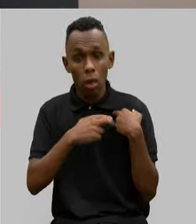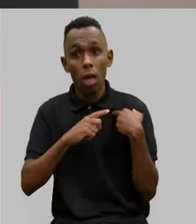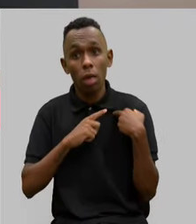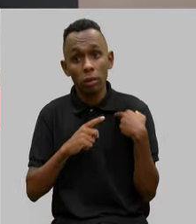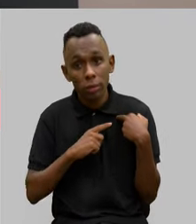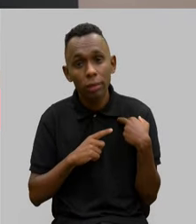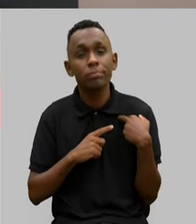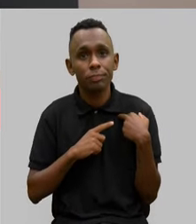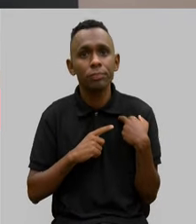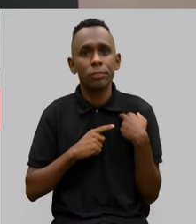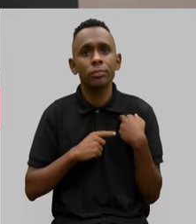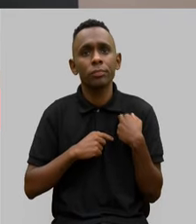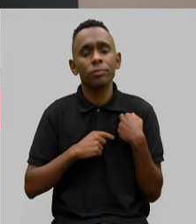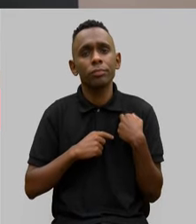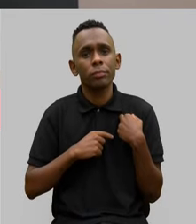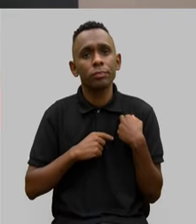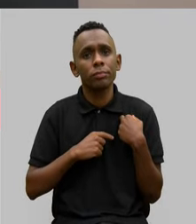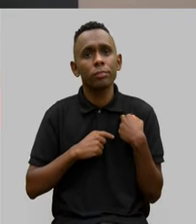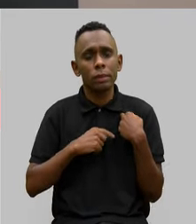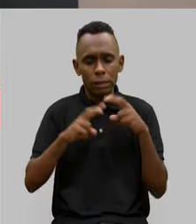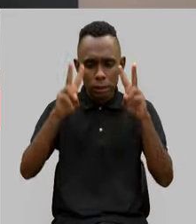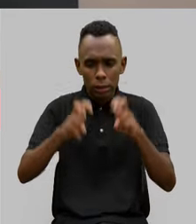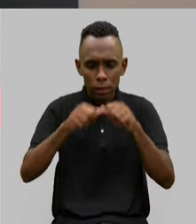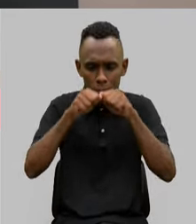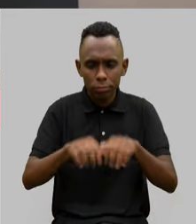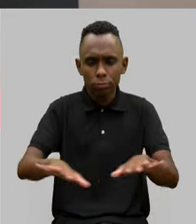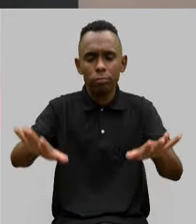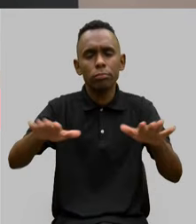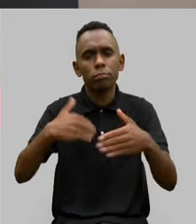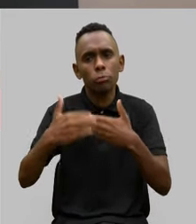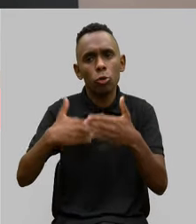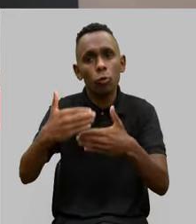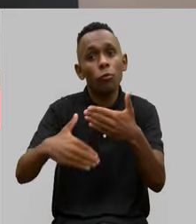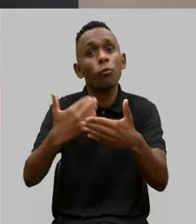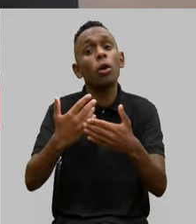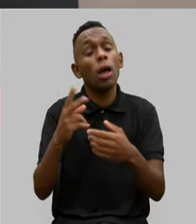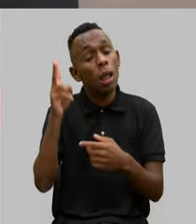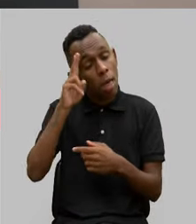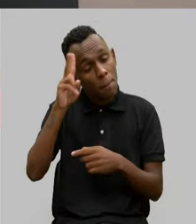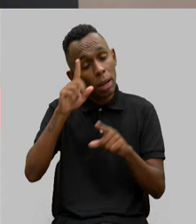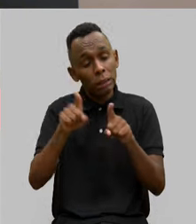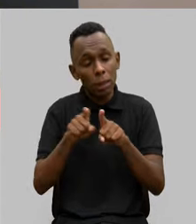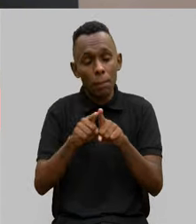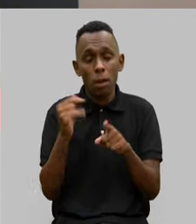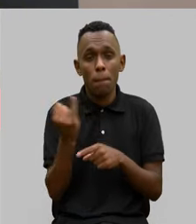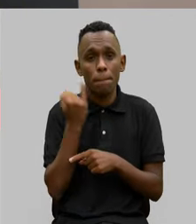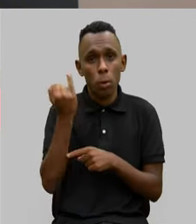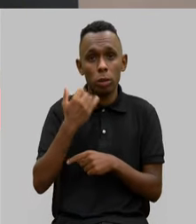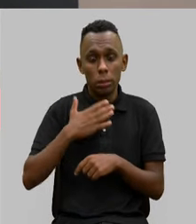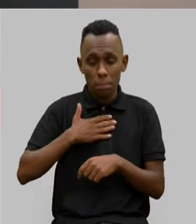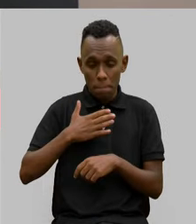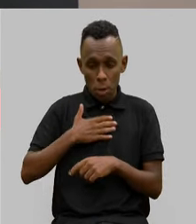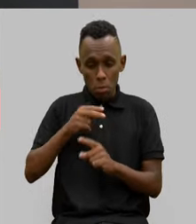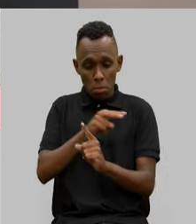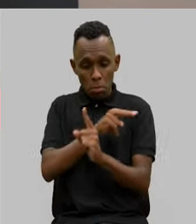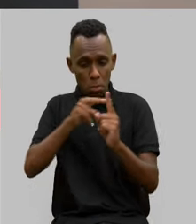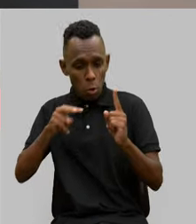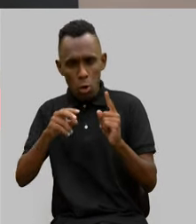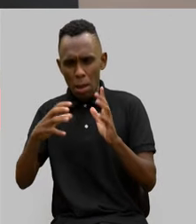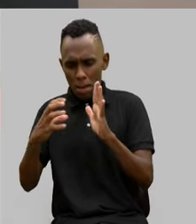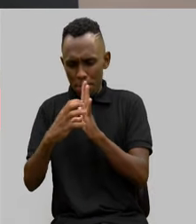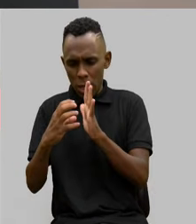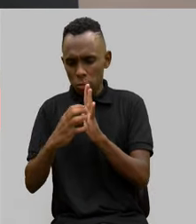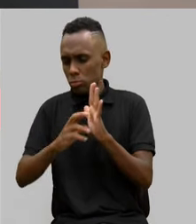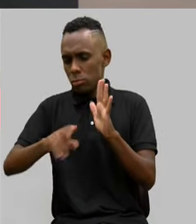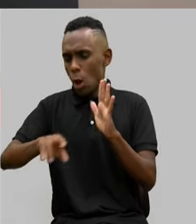de levar esse assunto adiante né e Vale lembrar que na minha visão esse debate dele não é partidário